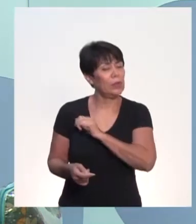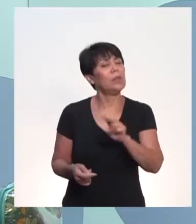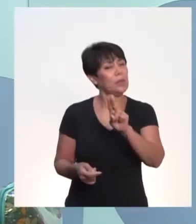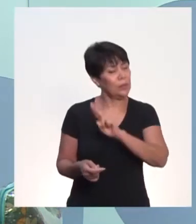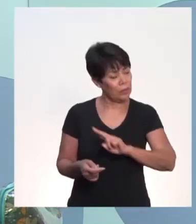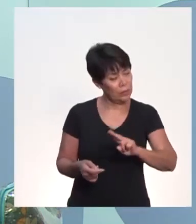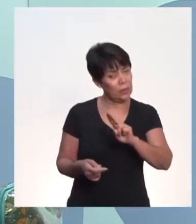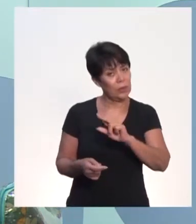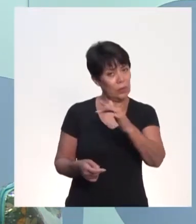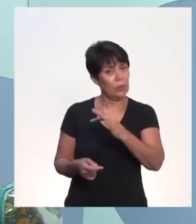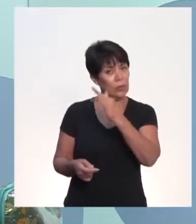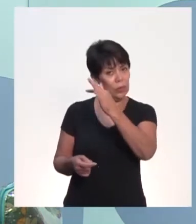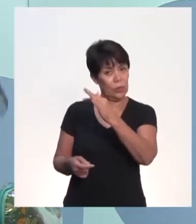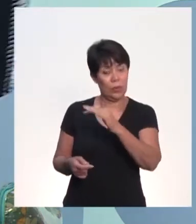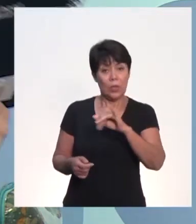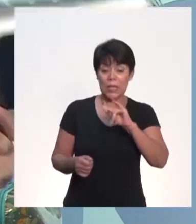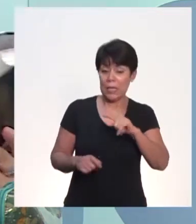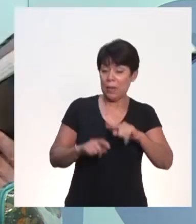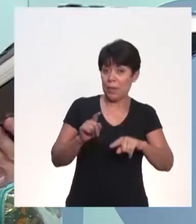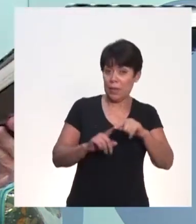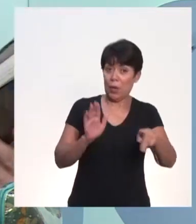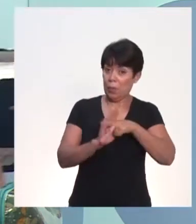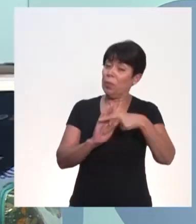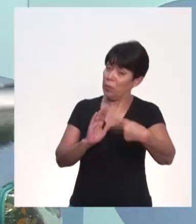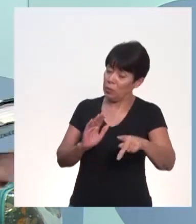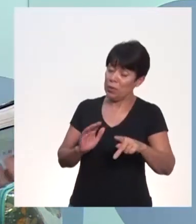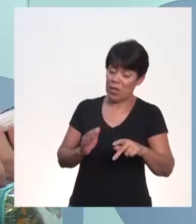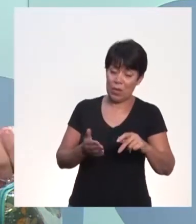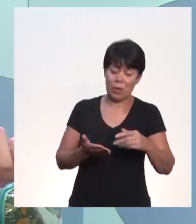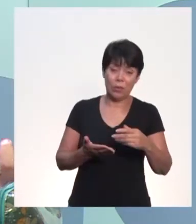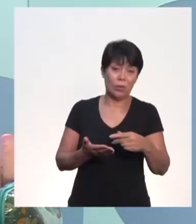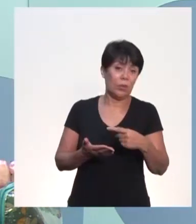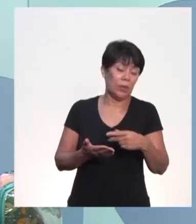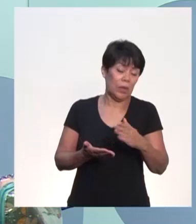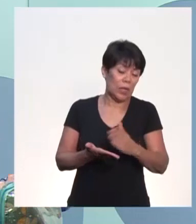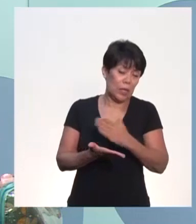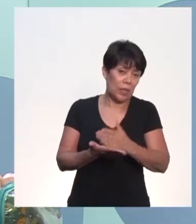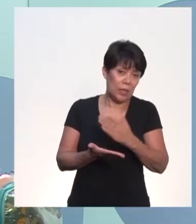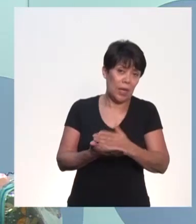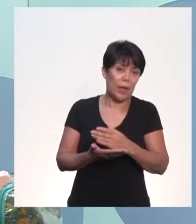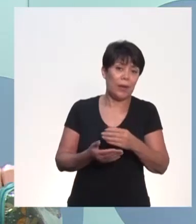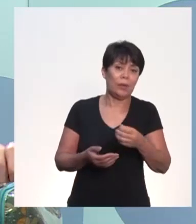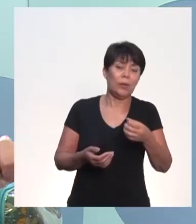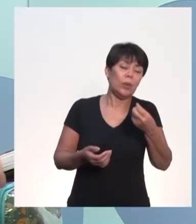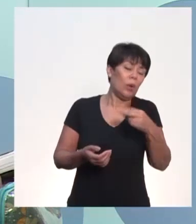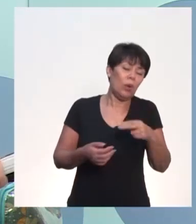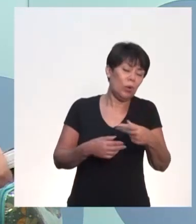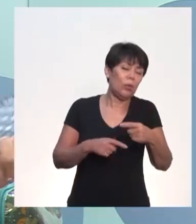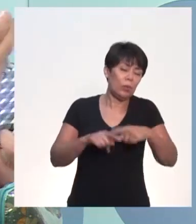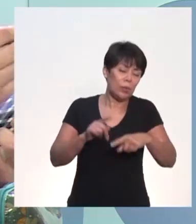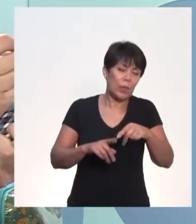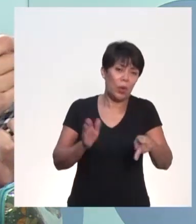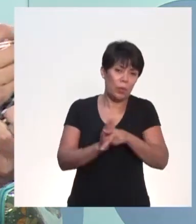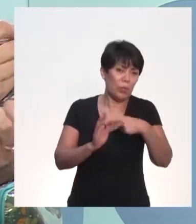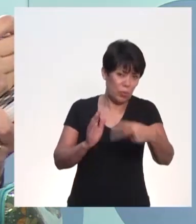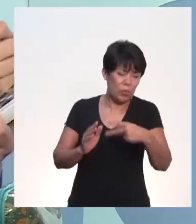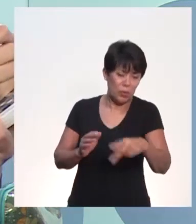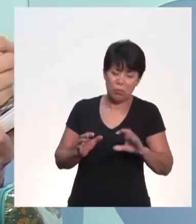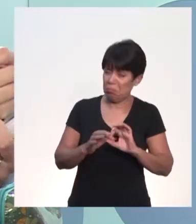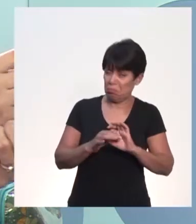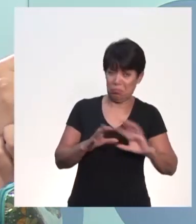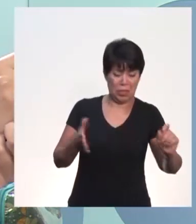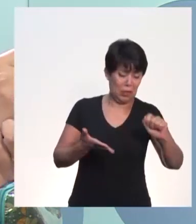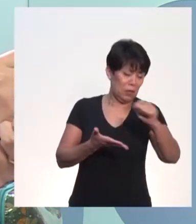se eu tenho um material que é meu, o meu caderno, o material do São Paulo Faz Escola, por um exemplo, que é meu, eu posso